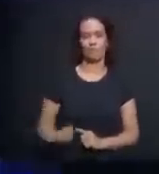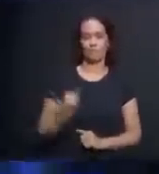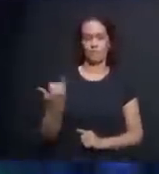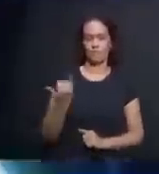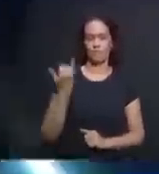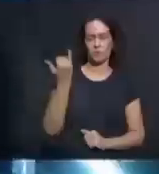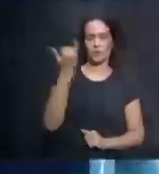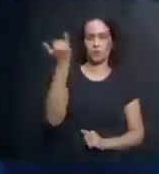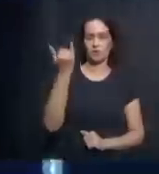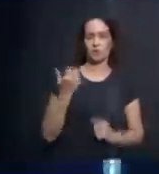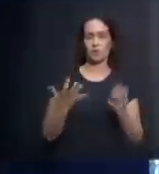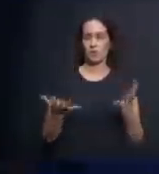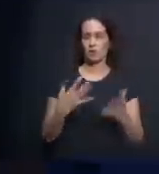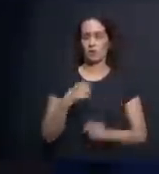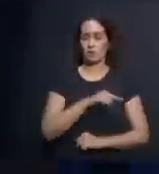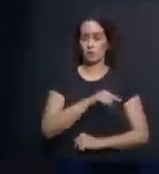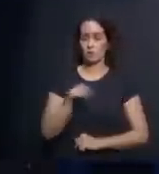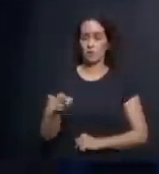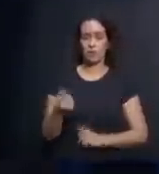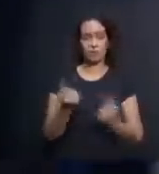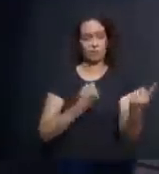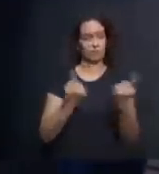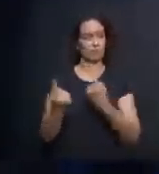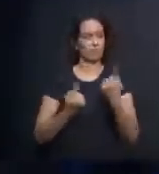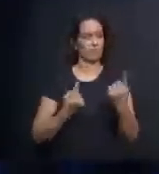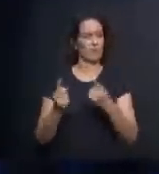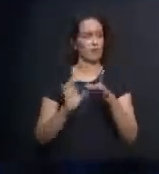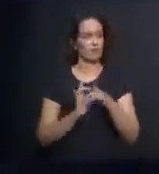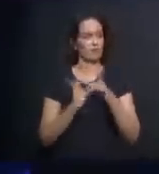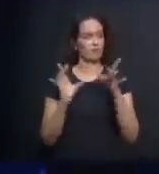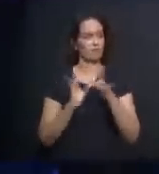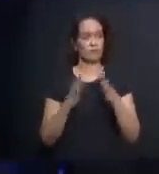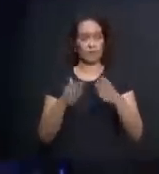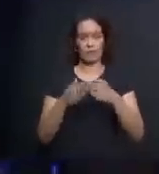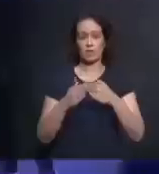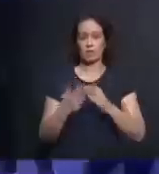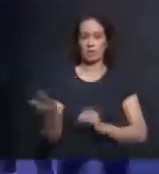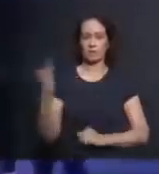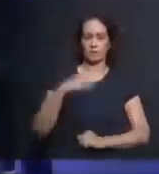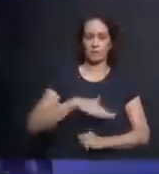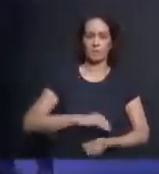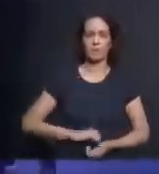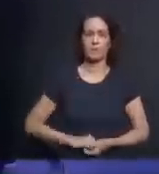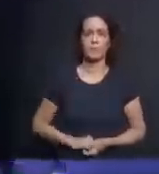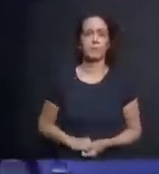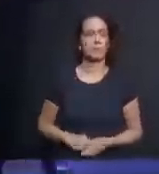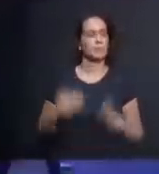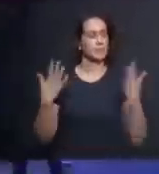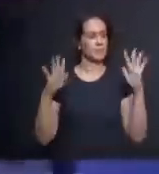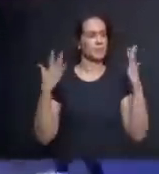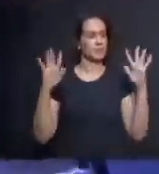importante. Eu quero que você venha. Pode pedir licença e vir. Vem, passa, vem.